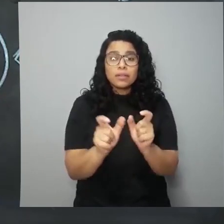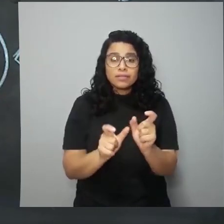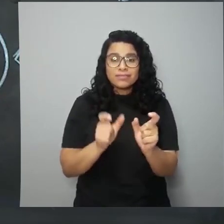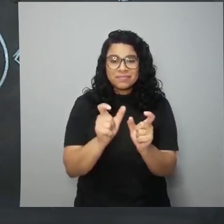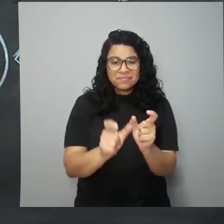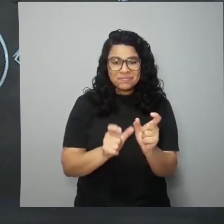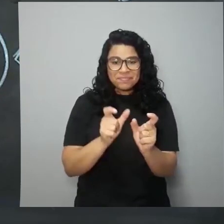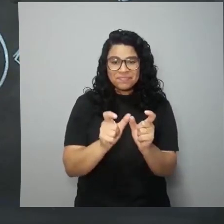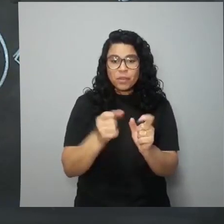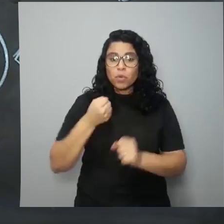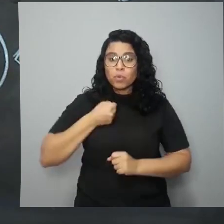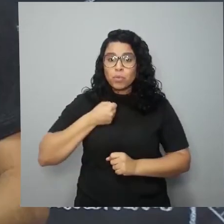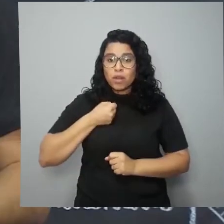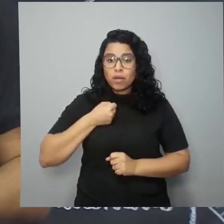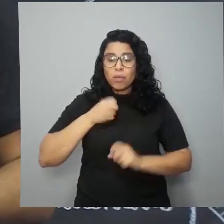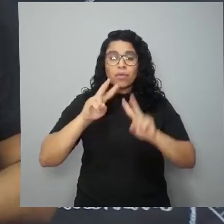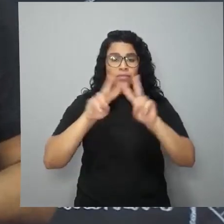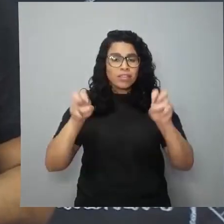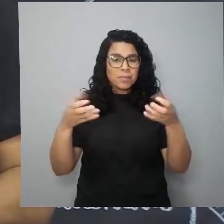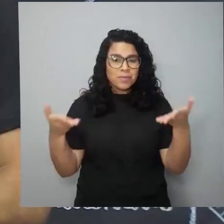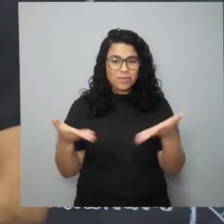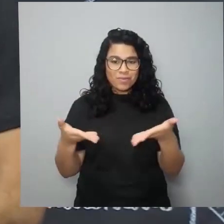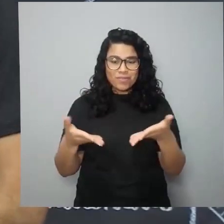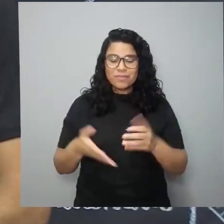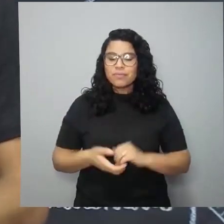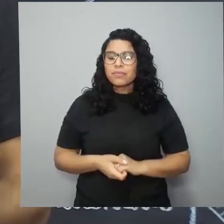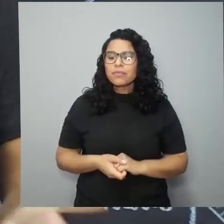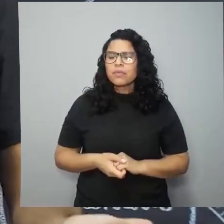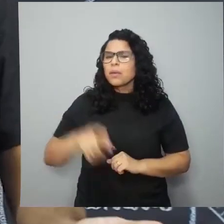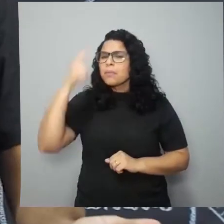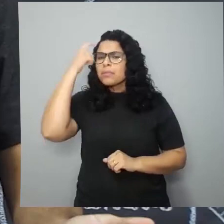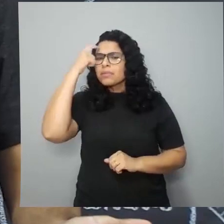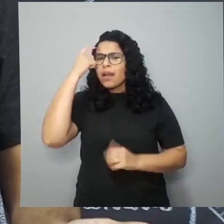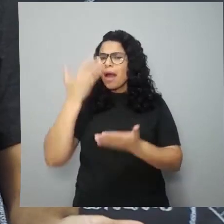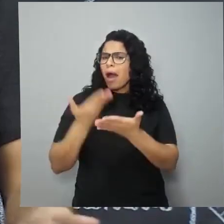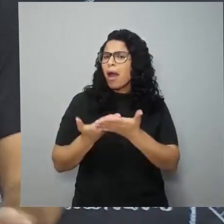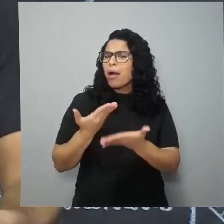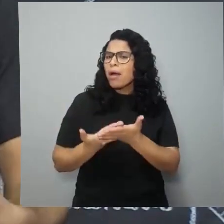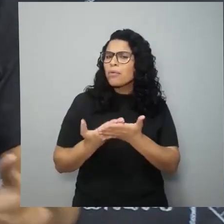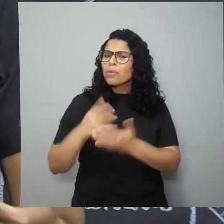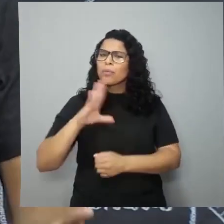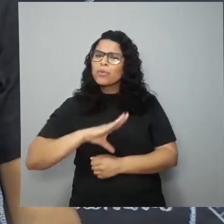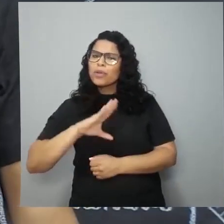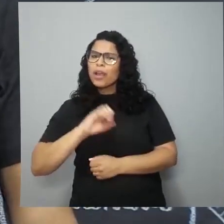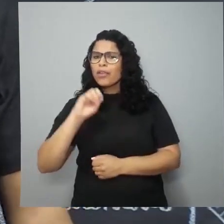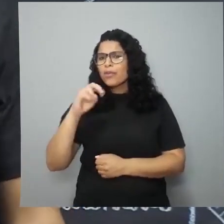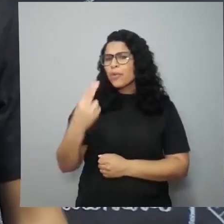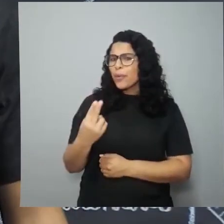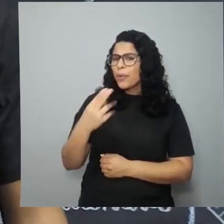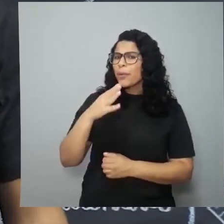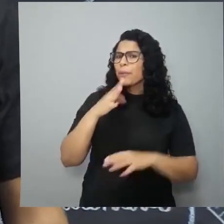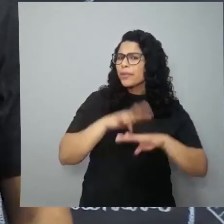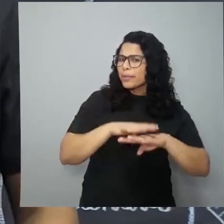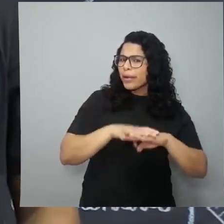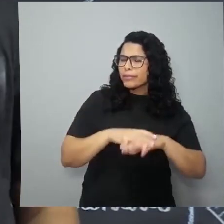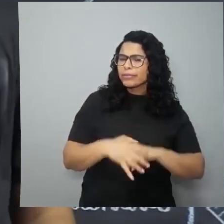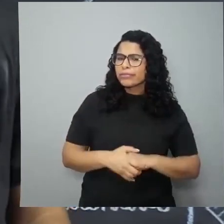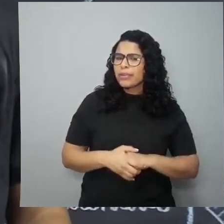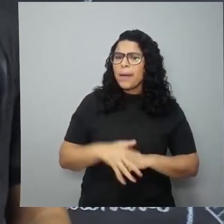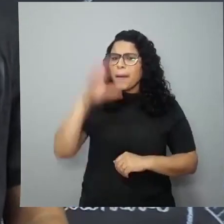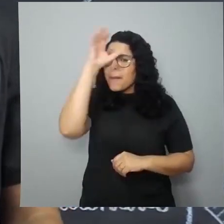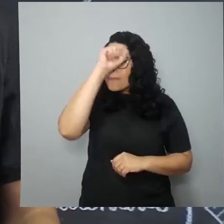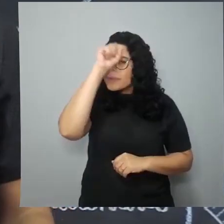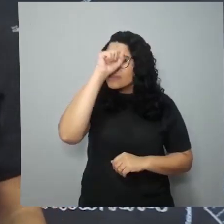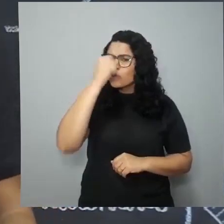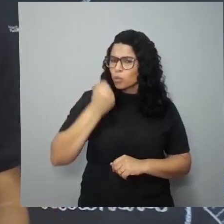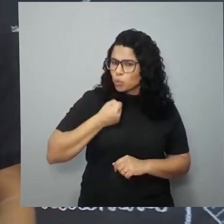uma classe que a gente vai aprender hoje. E aí você pode estar pensando, essa aula é de português ou de matemática? Eu vou aprender números na aula de língua portuguesa?